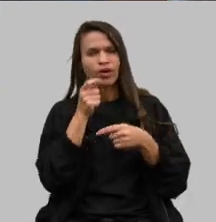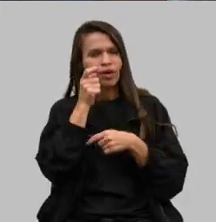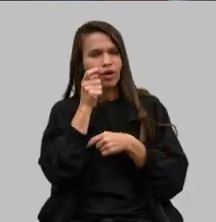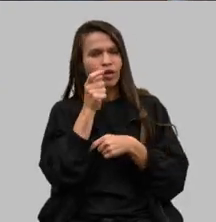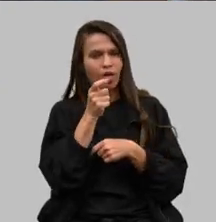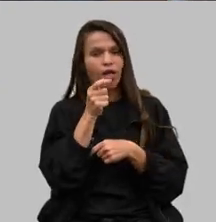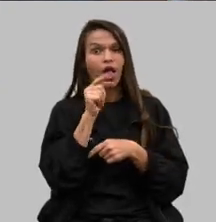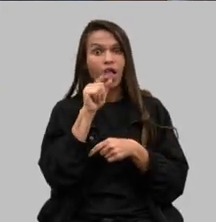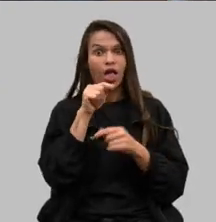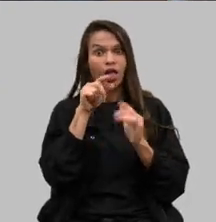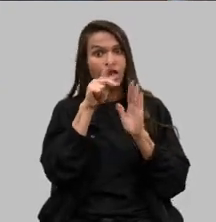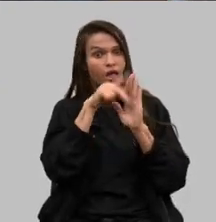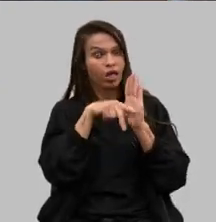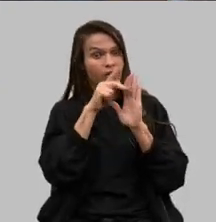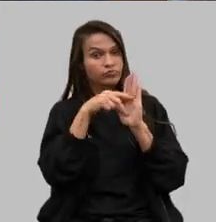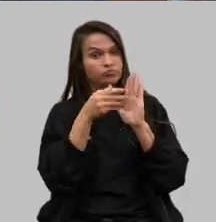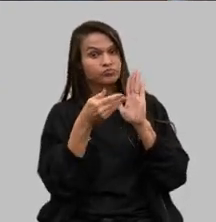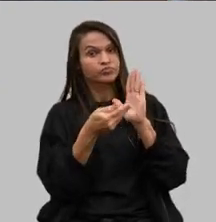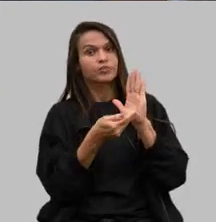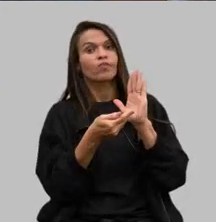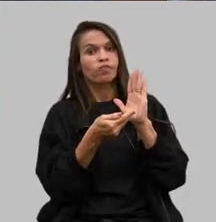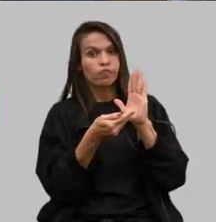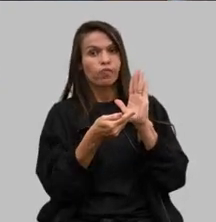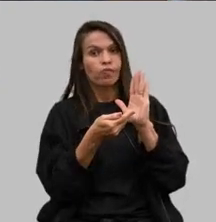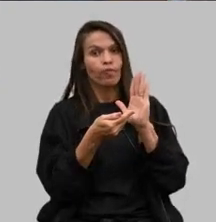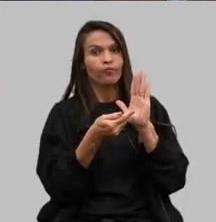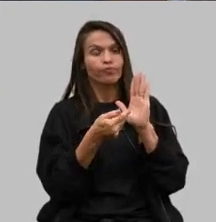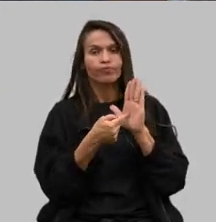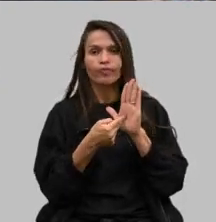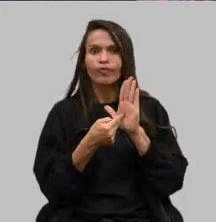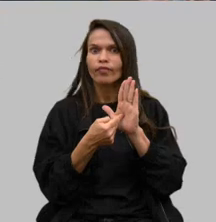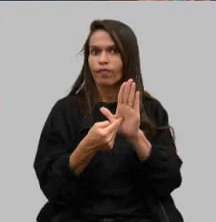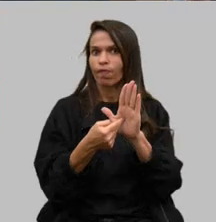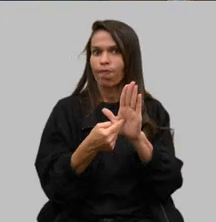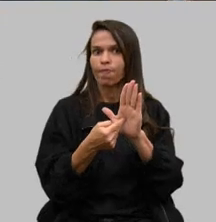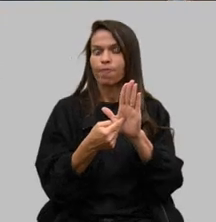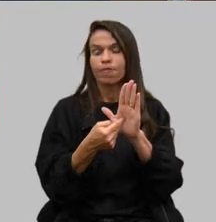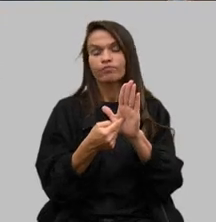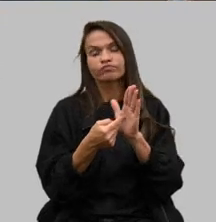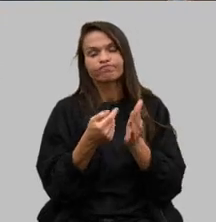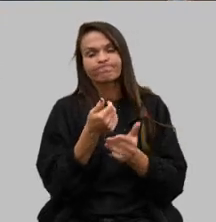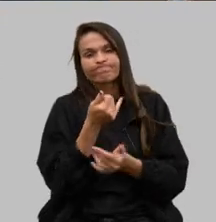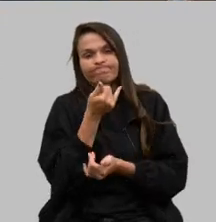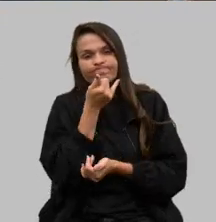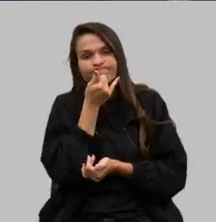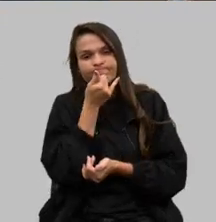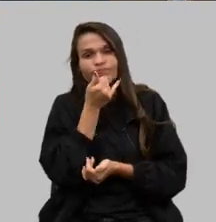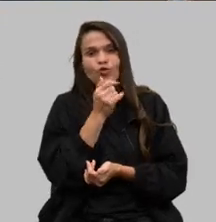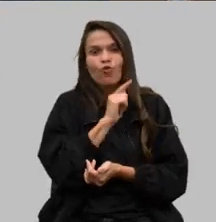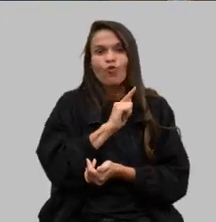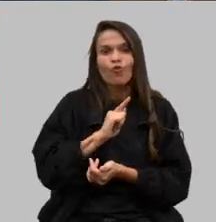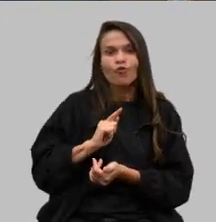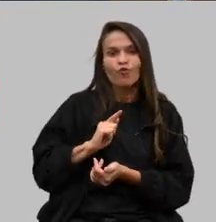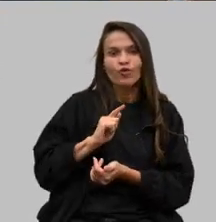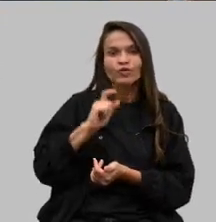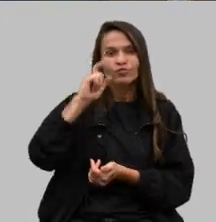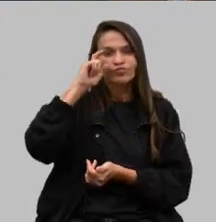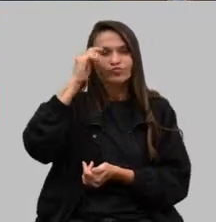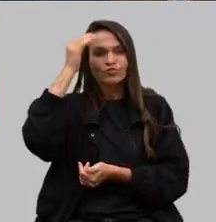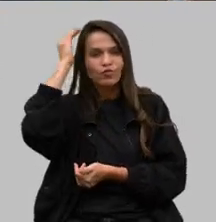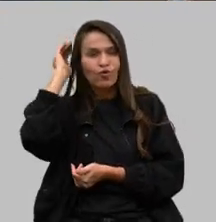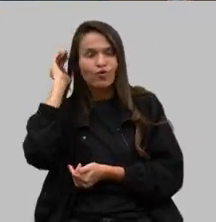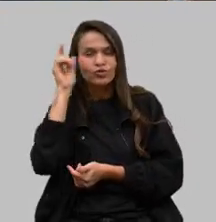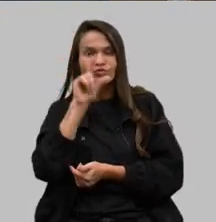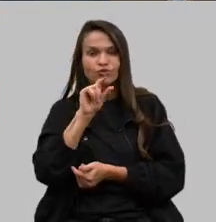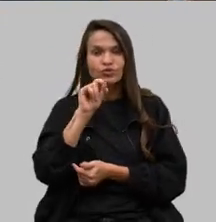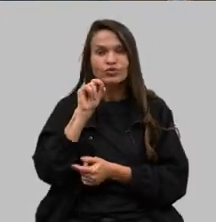esse projeto ele escancara né e lamentavelmente o governo Zema optou por algo